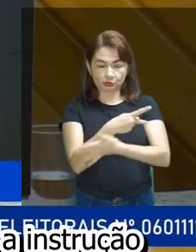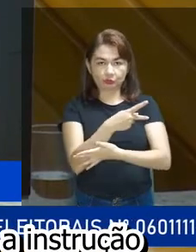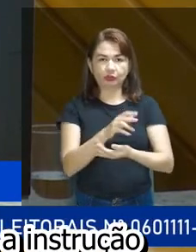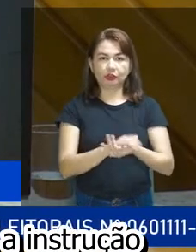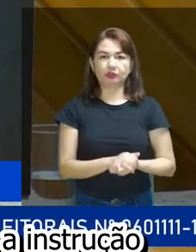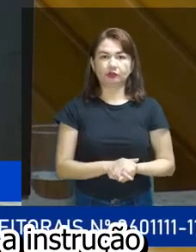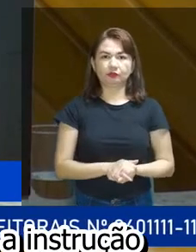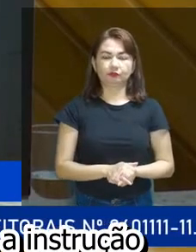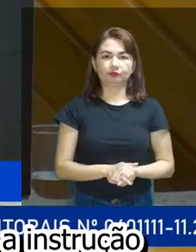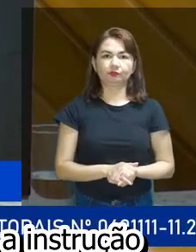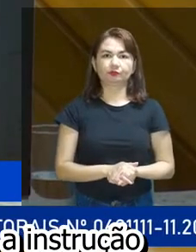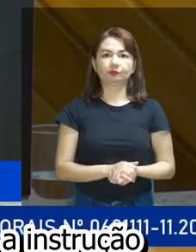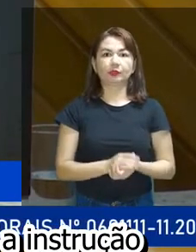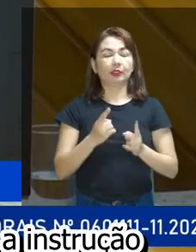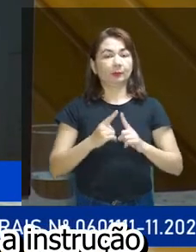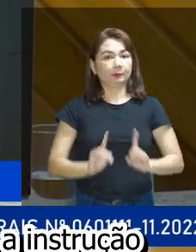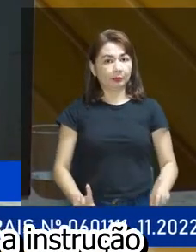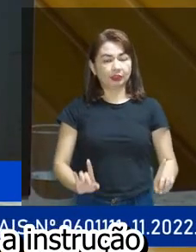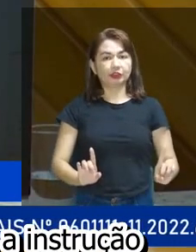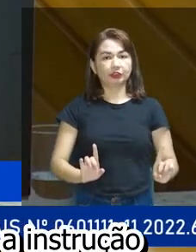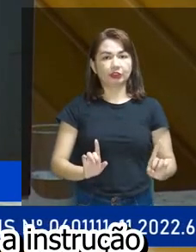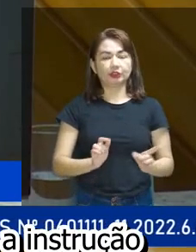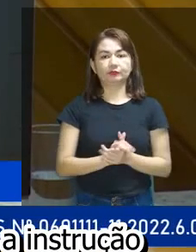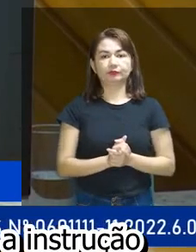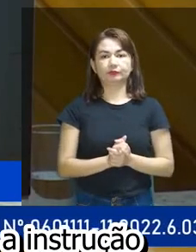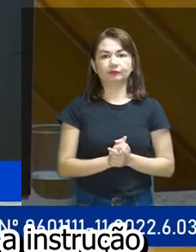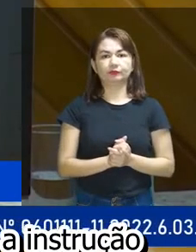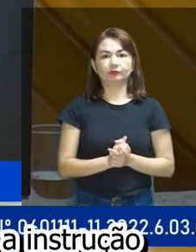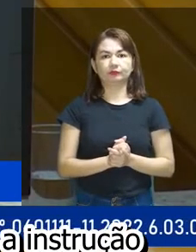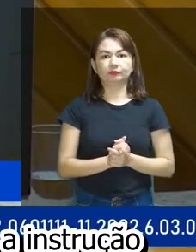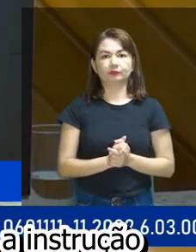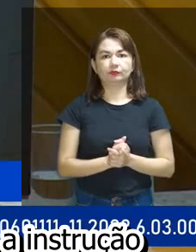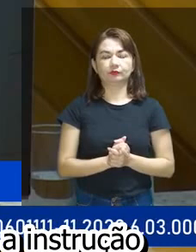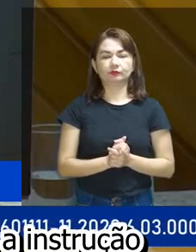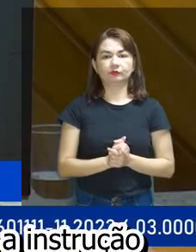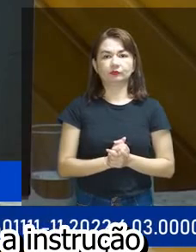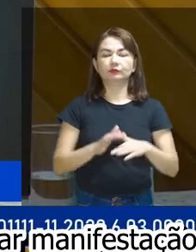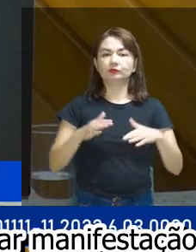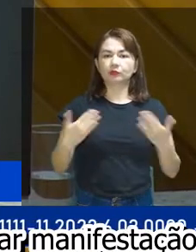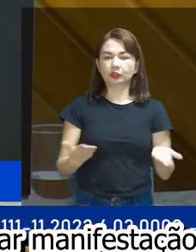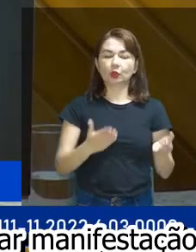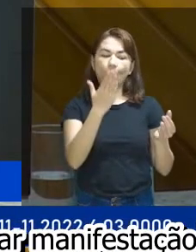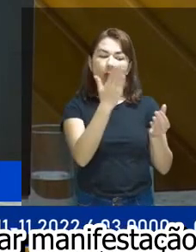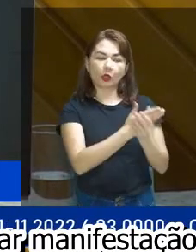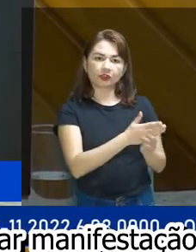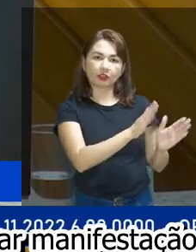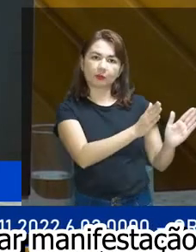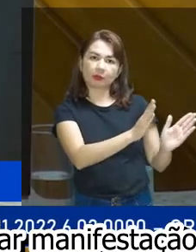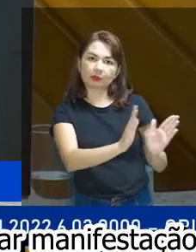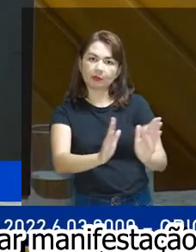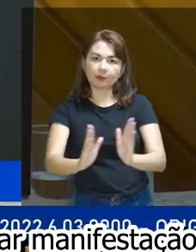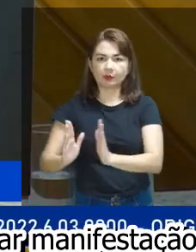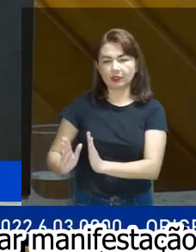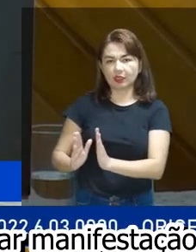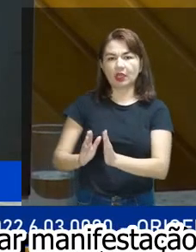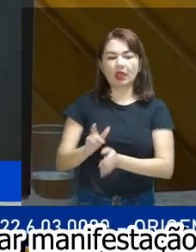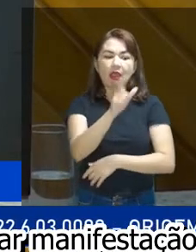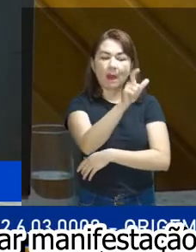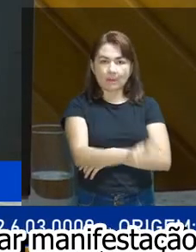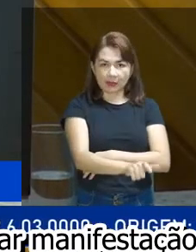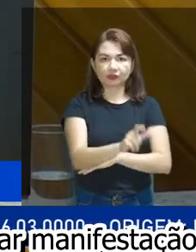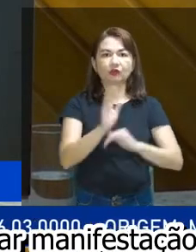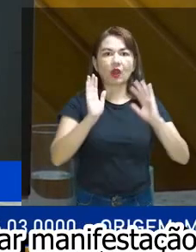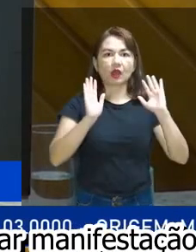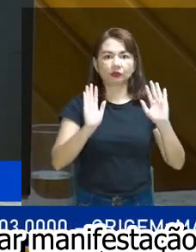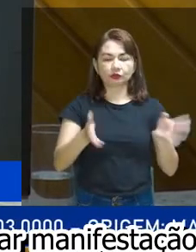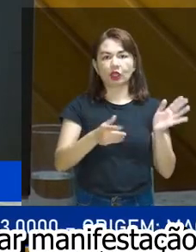de preclusão. Na medida em que, durante a instrução processual, o interessado havia sido